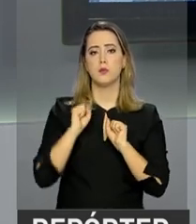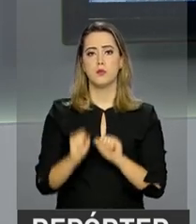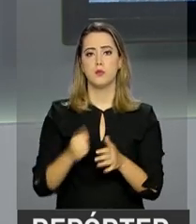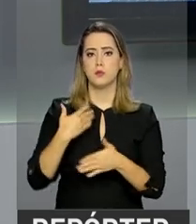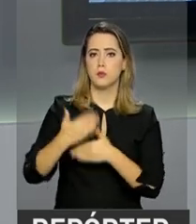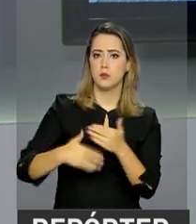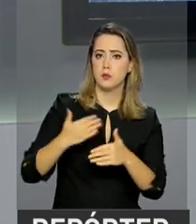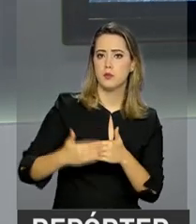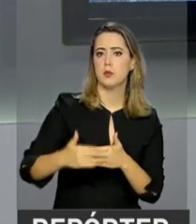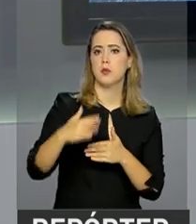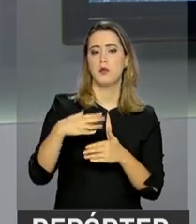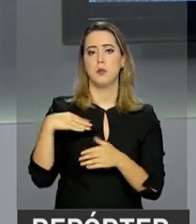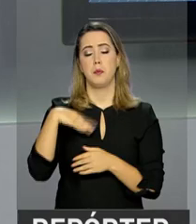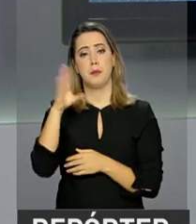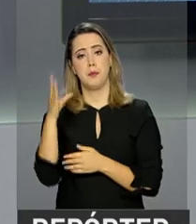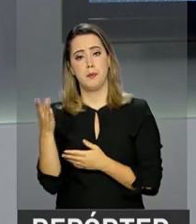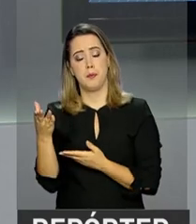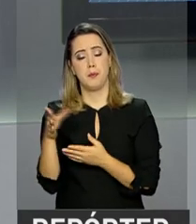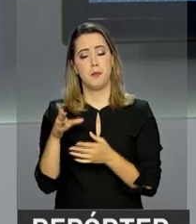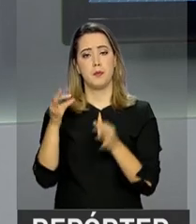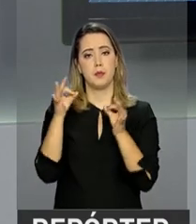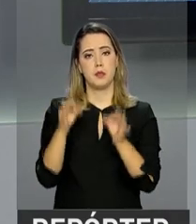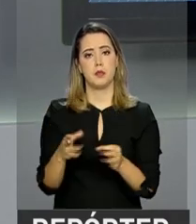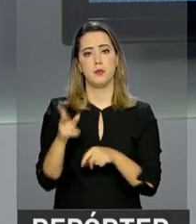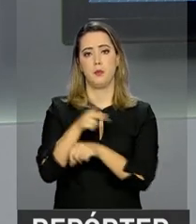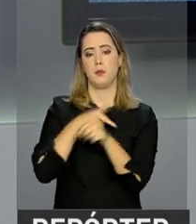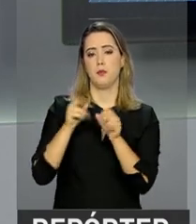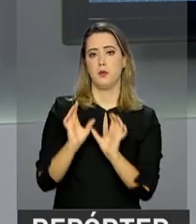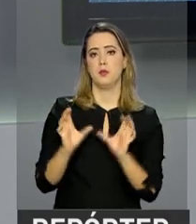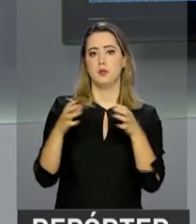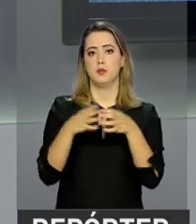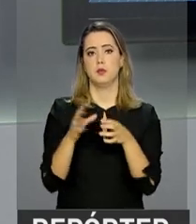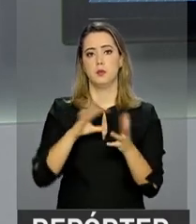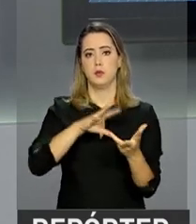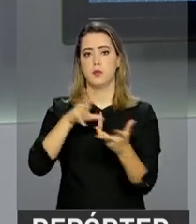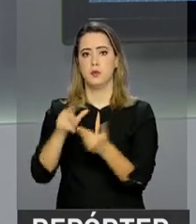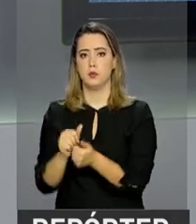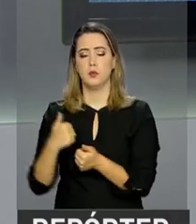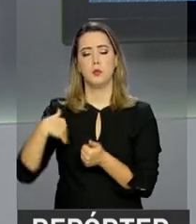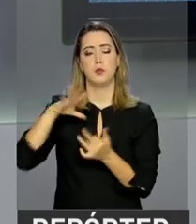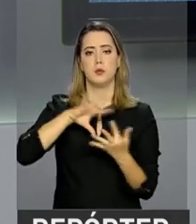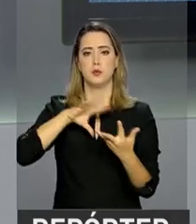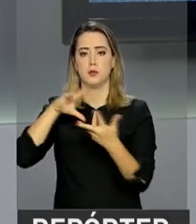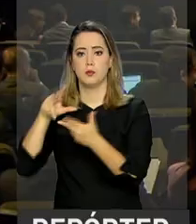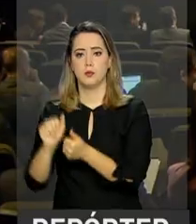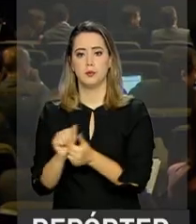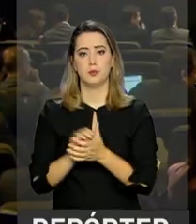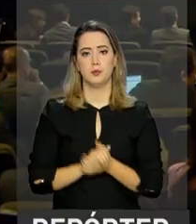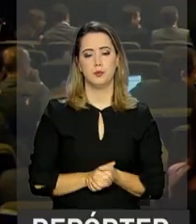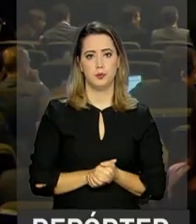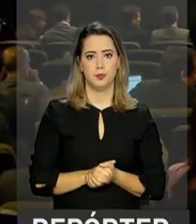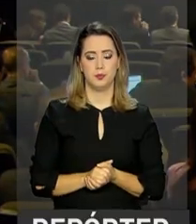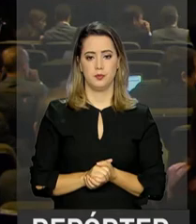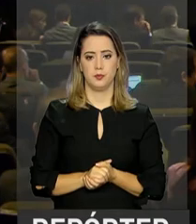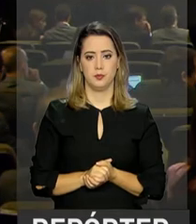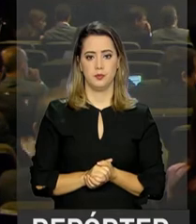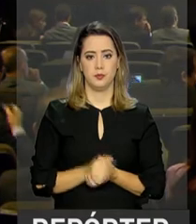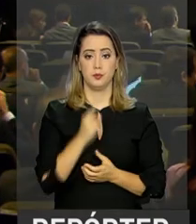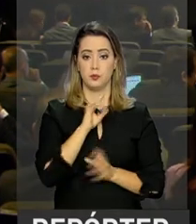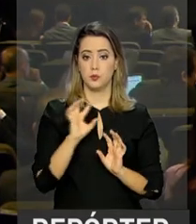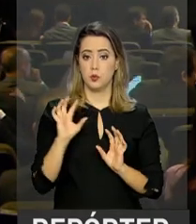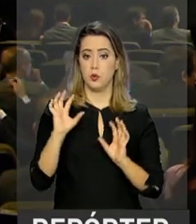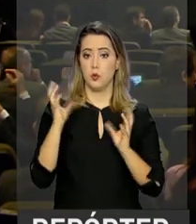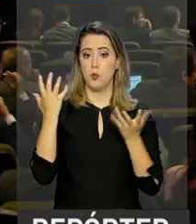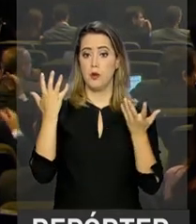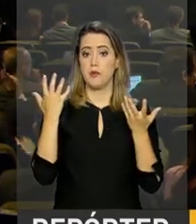uma cooperação mais ativa entre os países do bloco em um mundo cada vez mais globalizado. O evento,